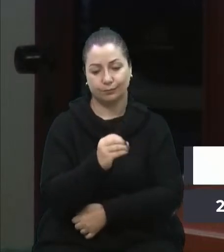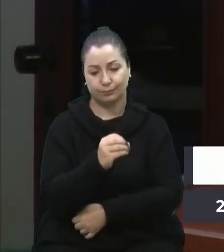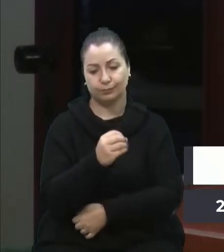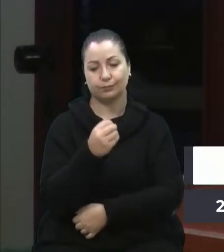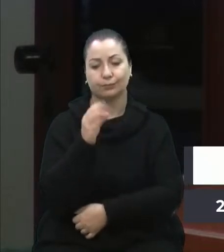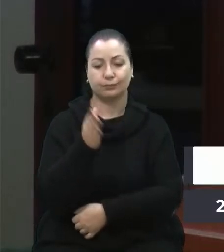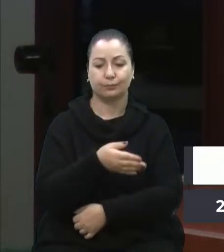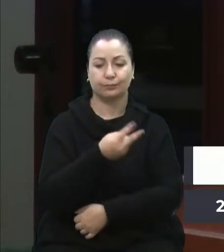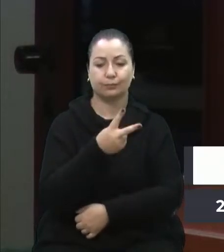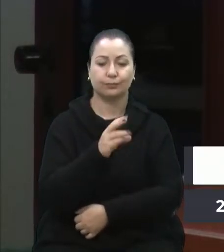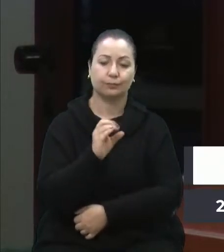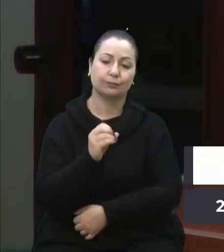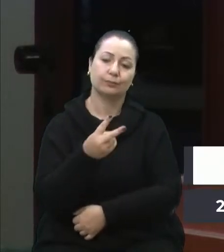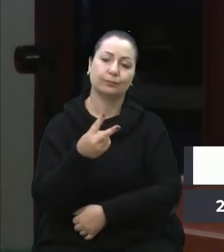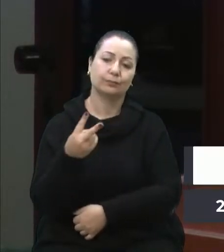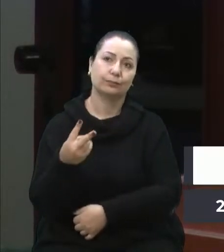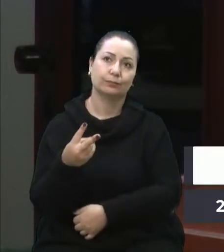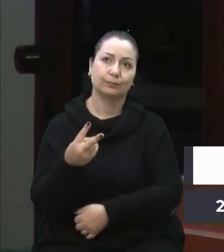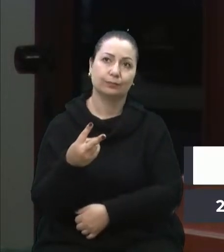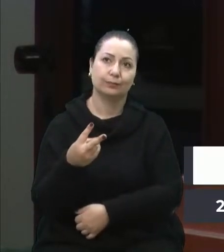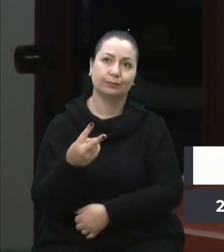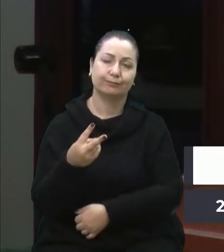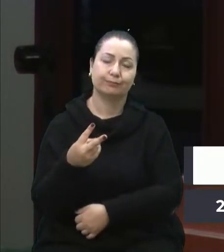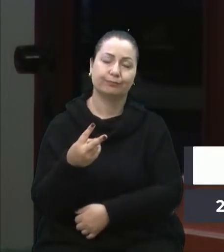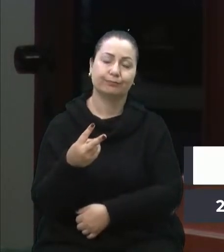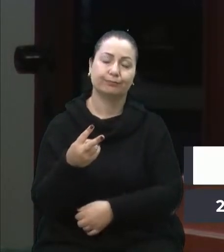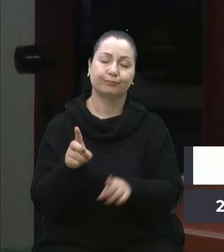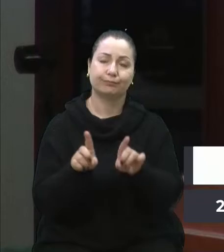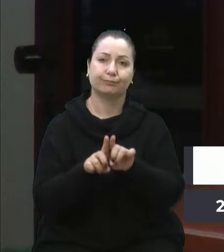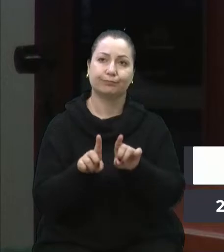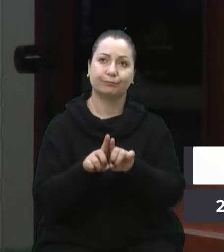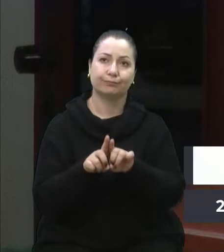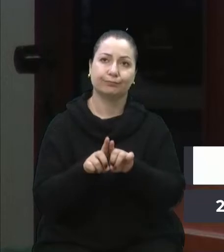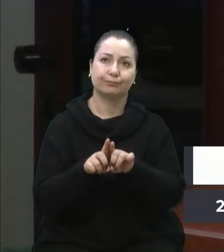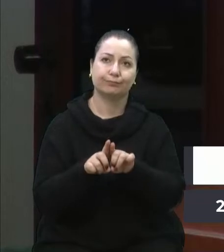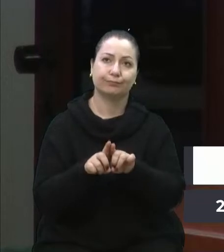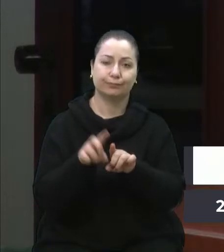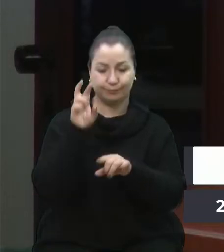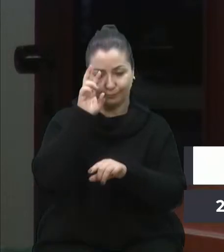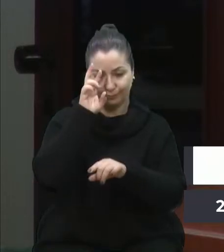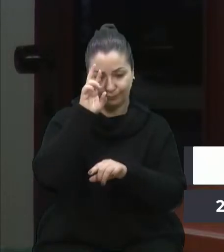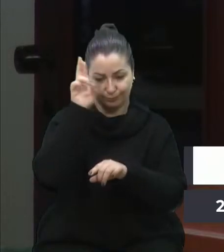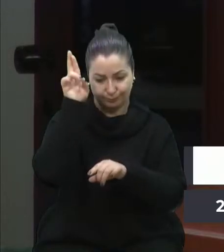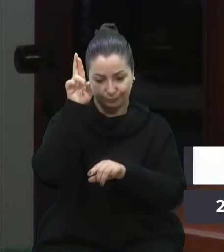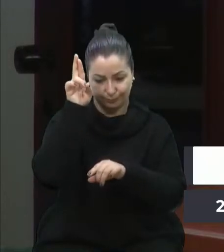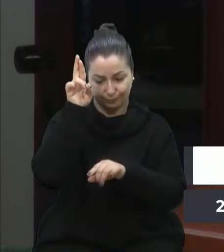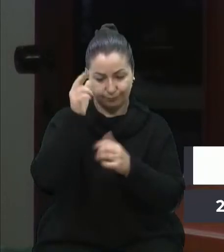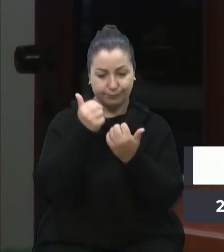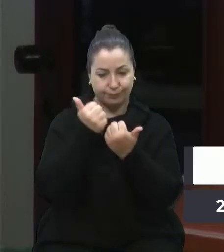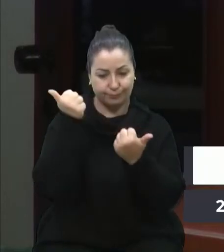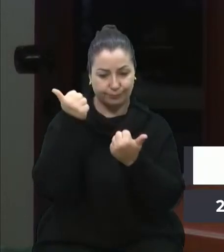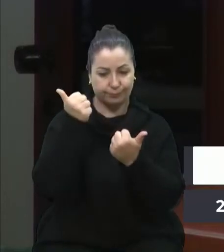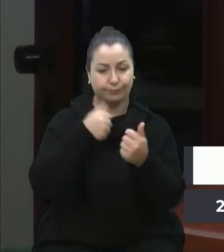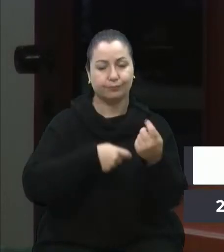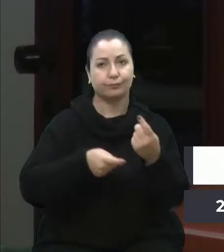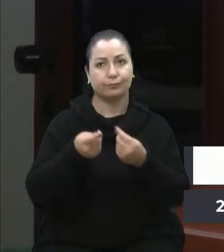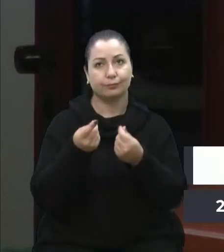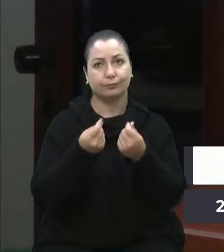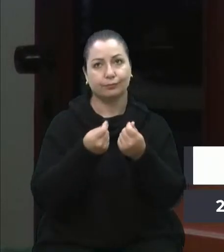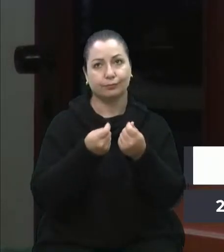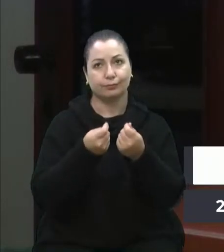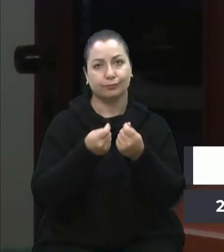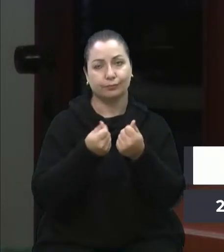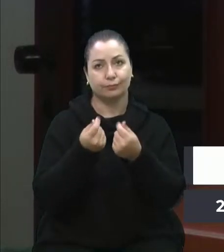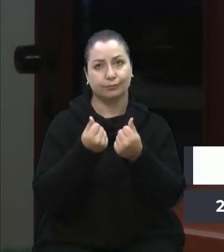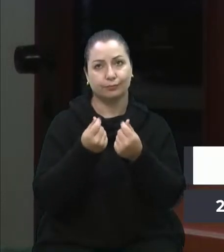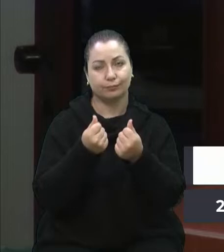de 2/8/2022, folha 11, e subscrita pela Diretoria do Orçamento Municipal, referindo em transcrição